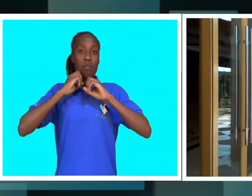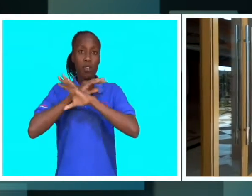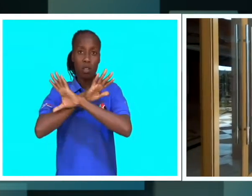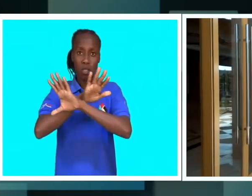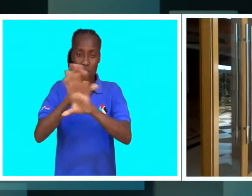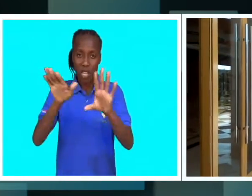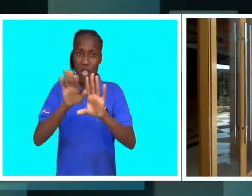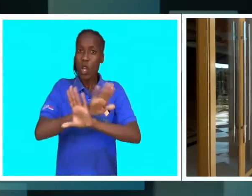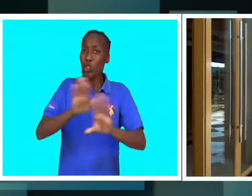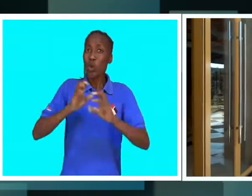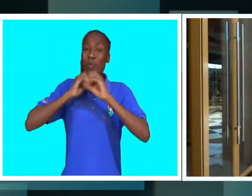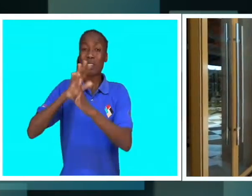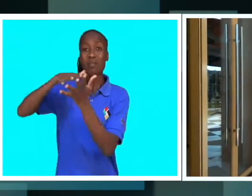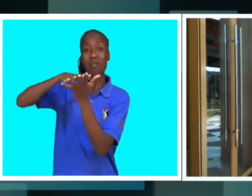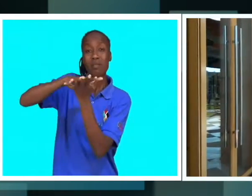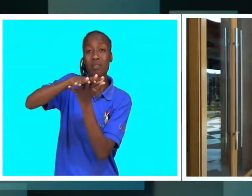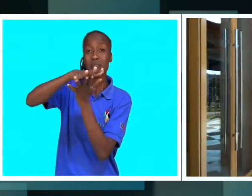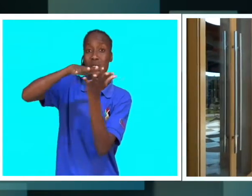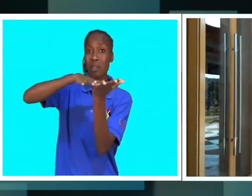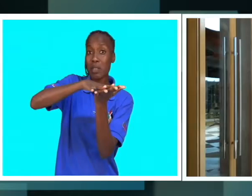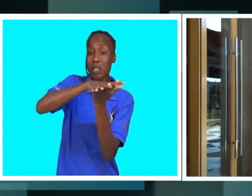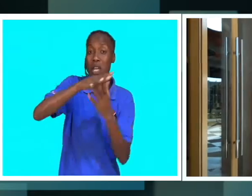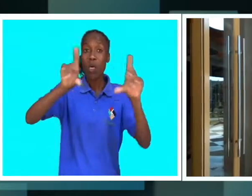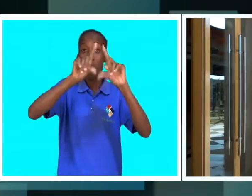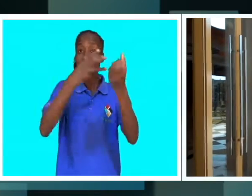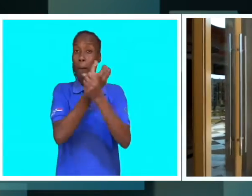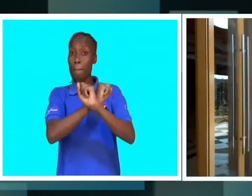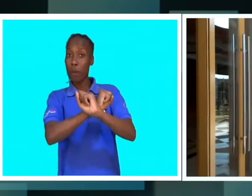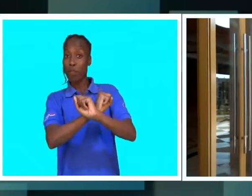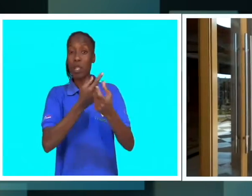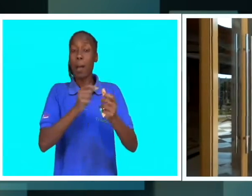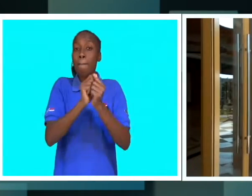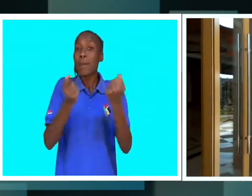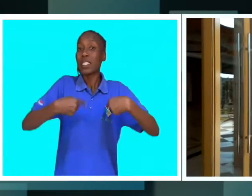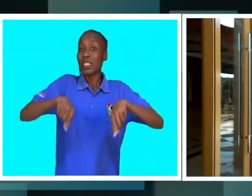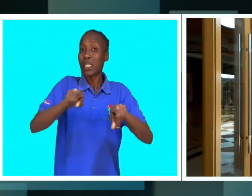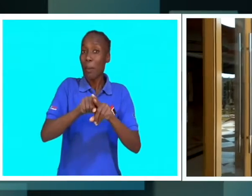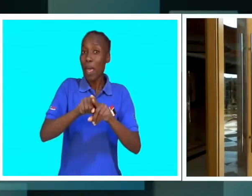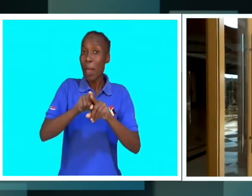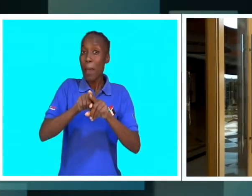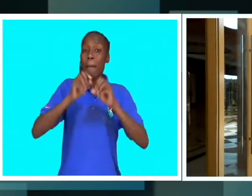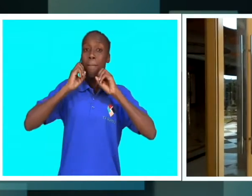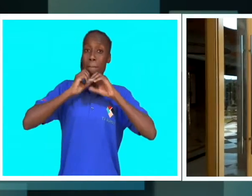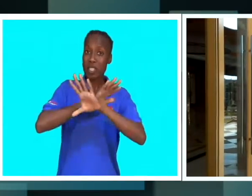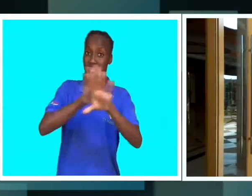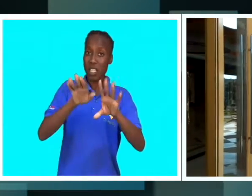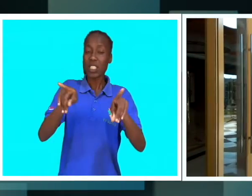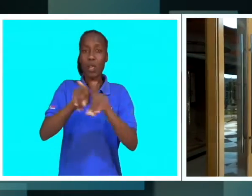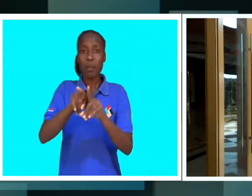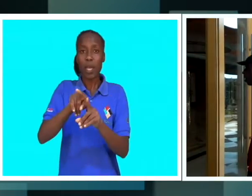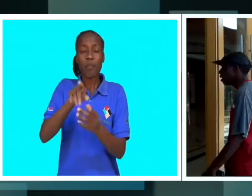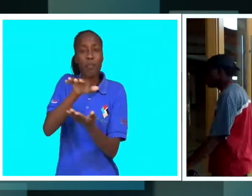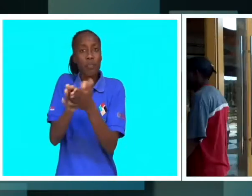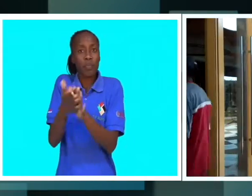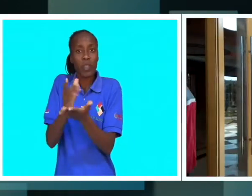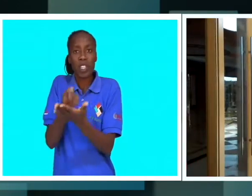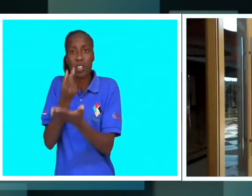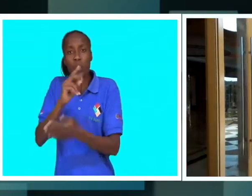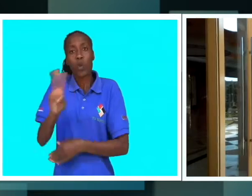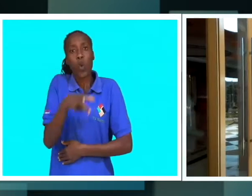não são só mensagens de sensibilização sobre a prevenção, mas também mensagens sobre o tratamento